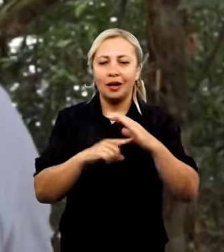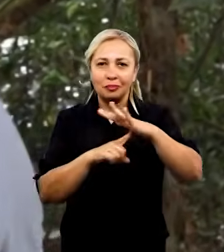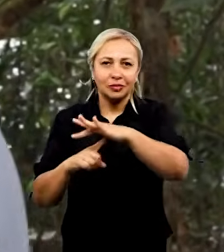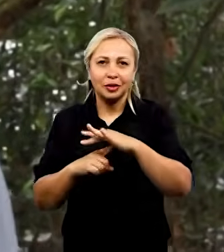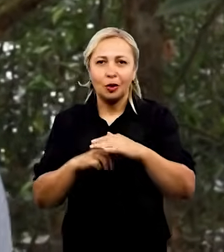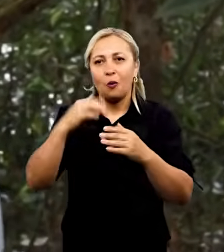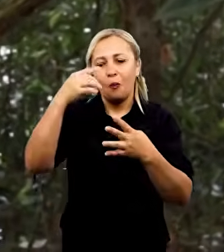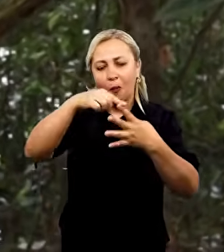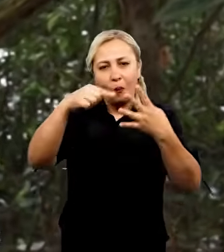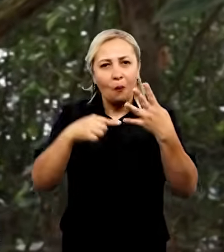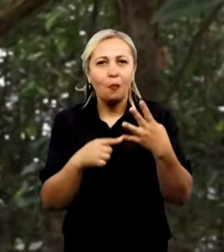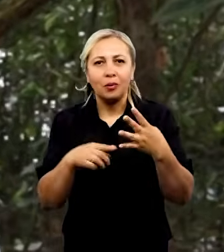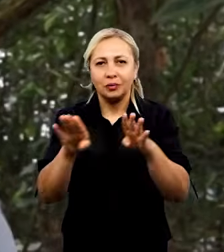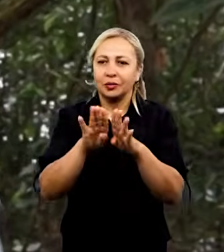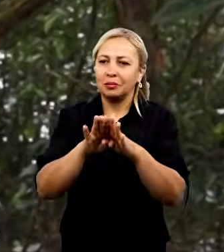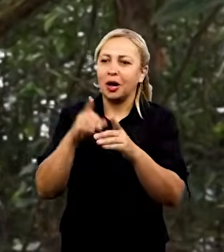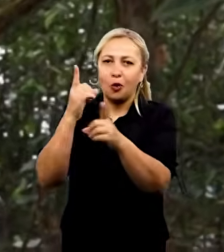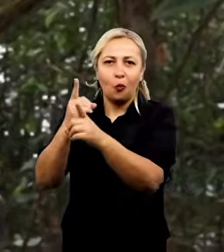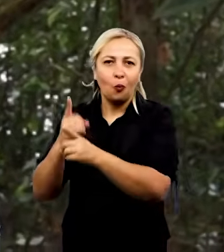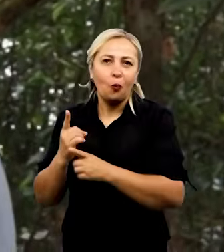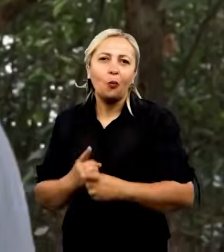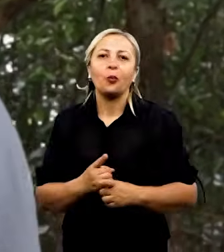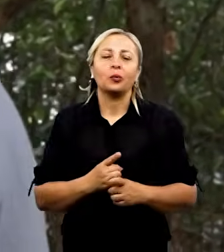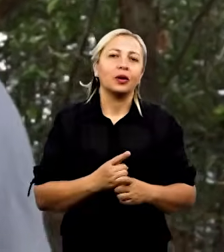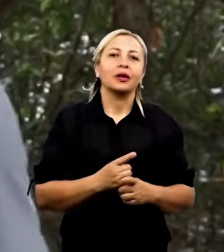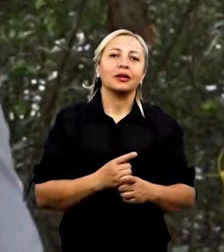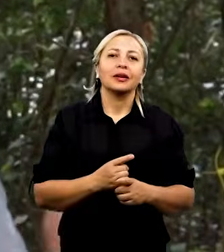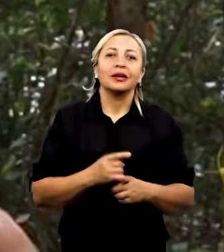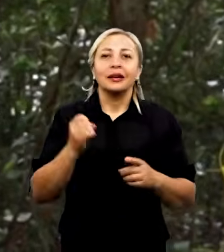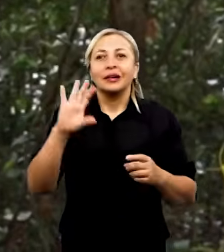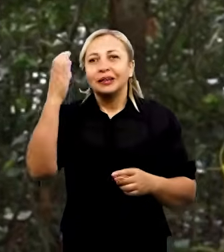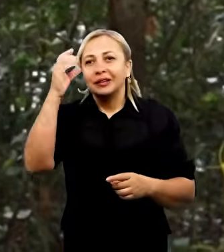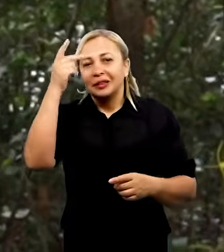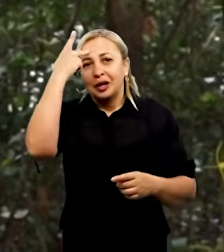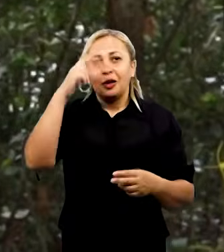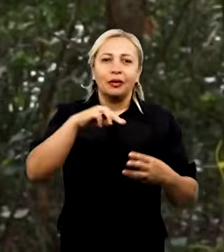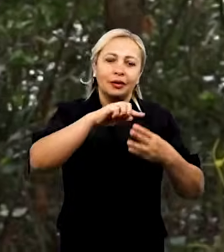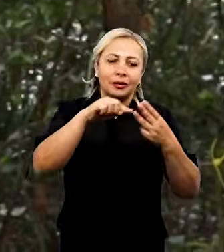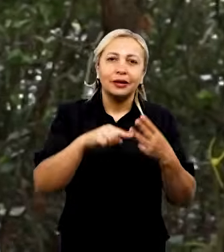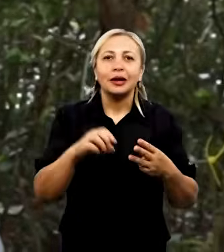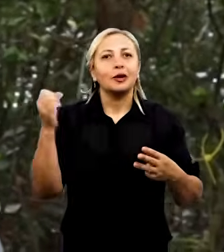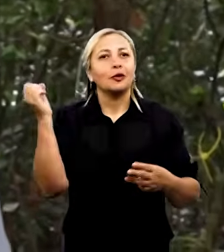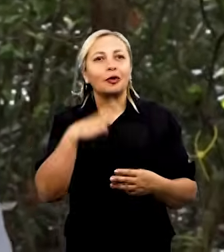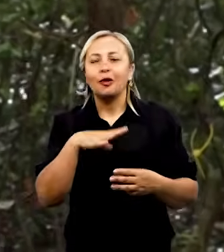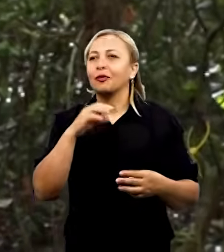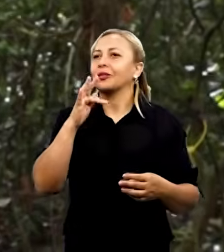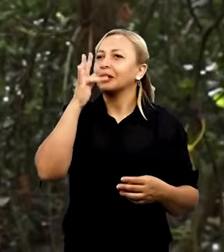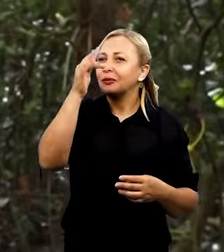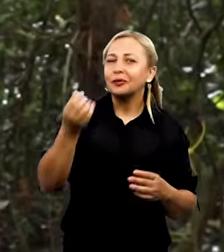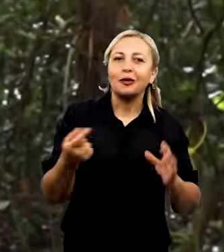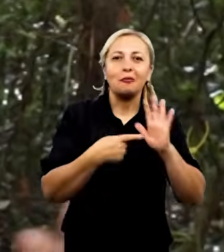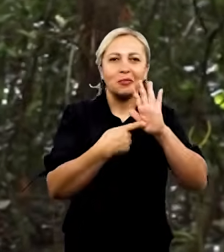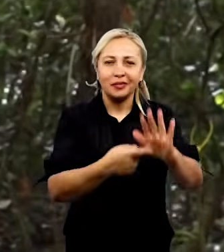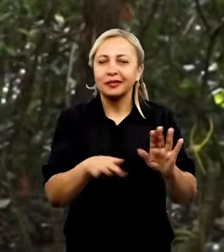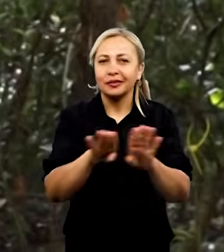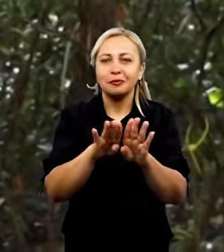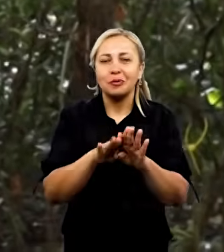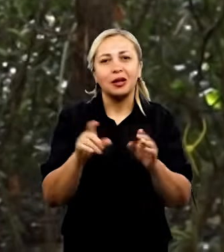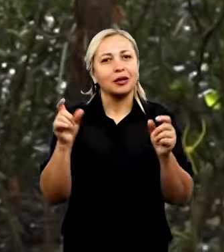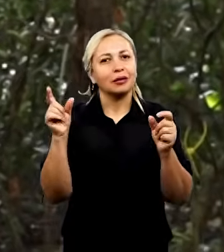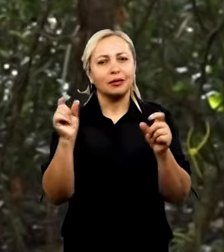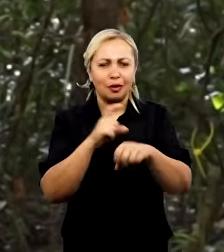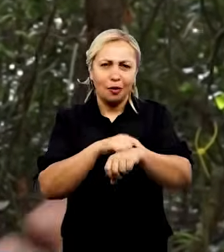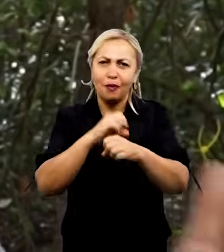já 4 espécies recentemente descritas para a ciência, com mais 3 possíveis espécies novas para a ciência, em um fragmento